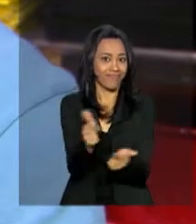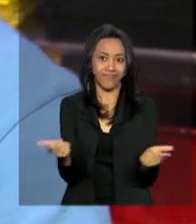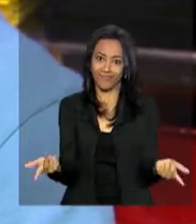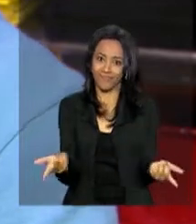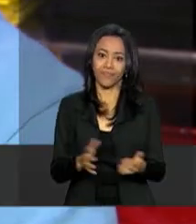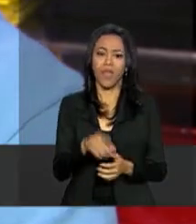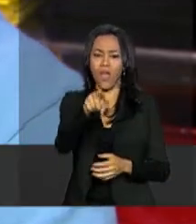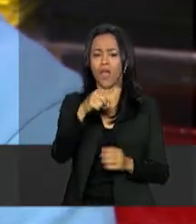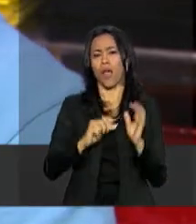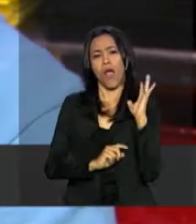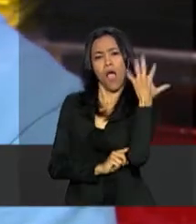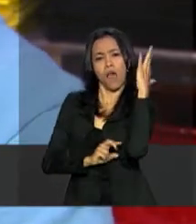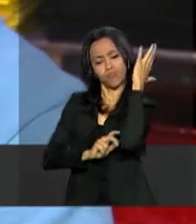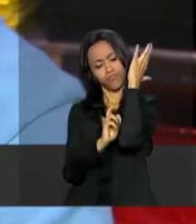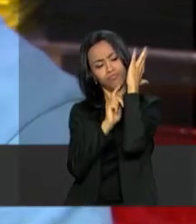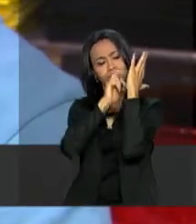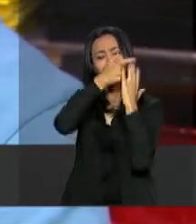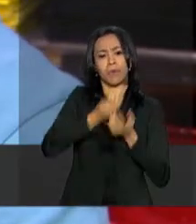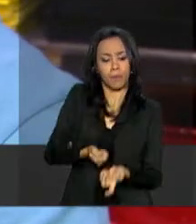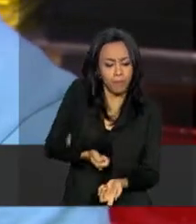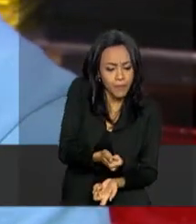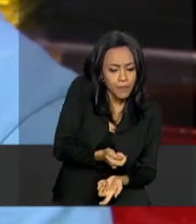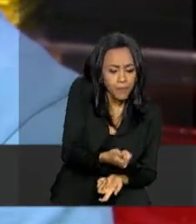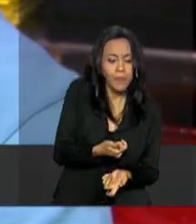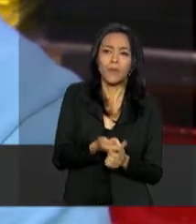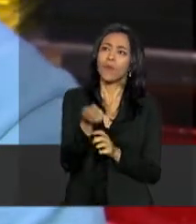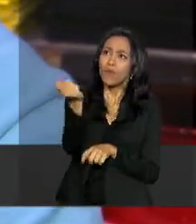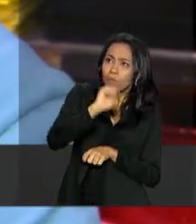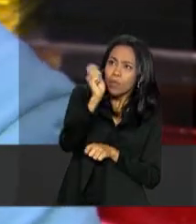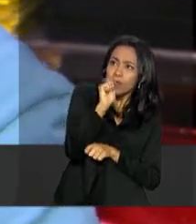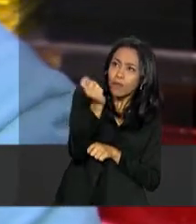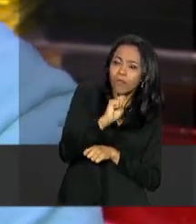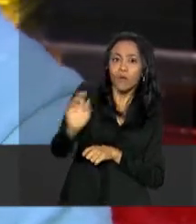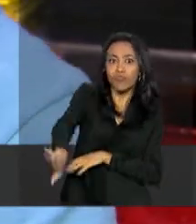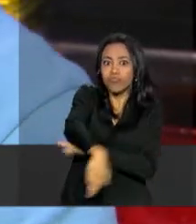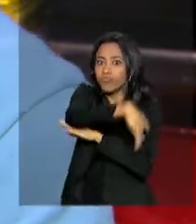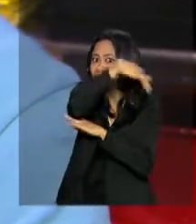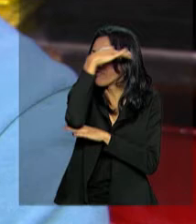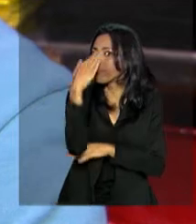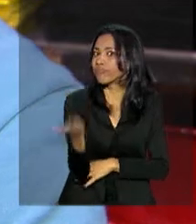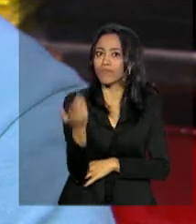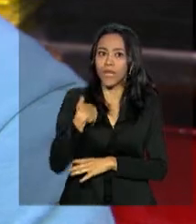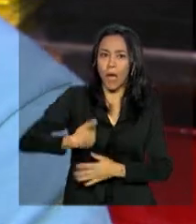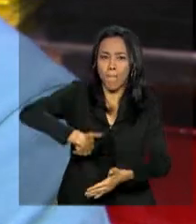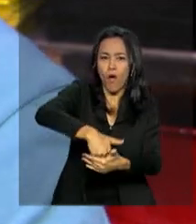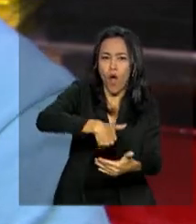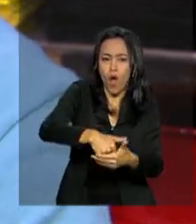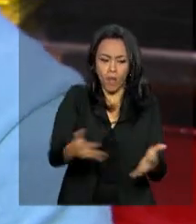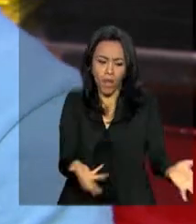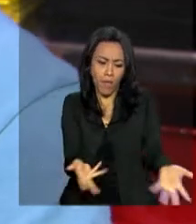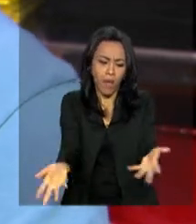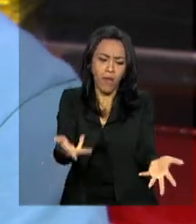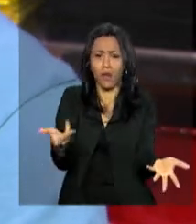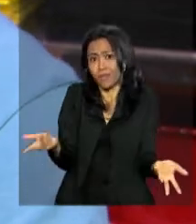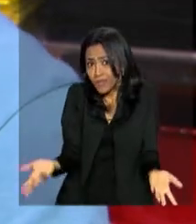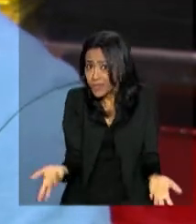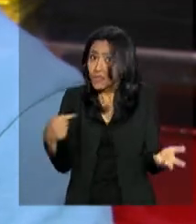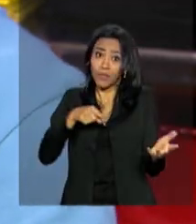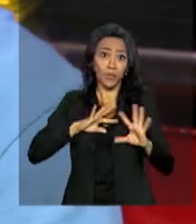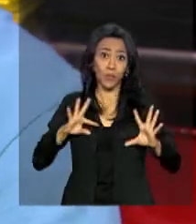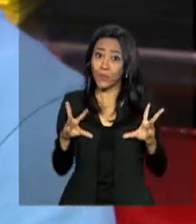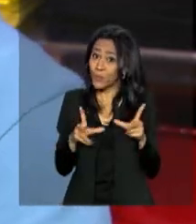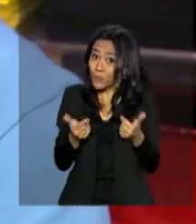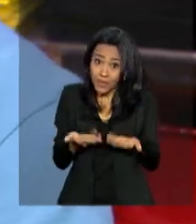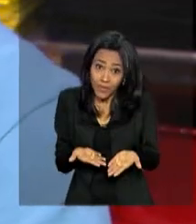subimos em árvores, nós brincavamos de bola de gude, soltávamos pipa o dia todo, jogávamos bola, brincavamos de pique. Então, quer dizer, isso tudo